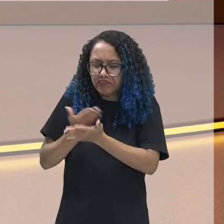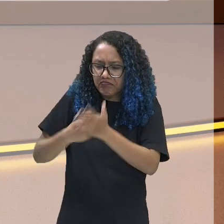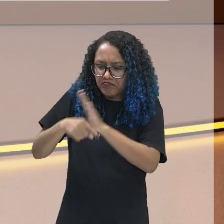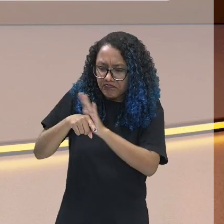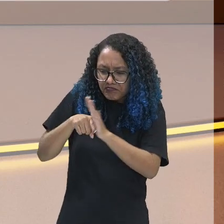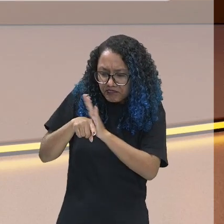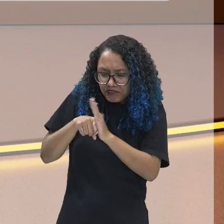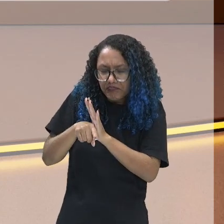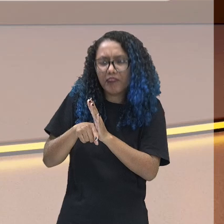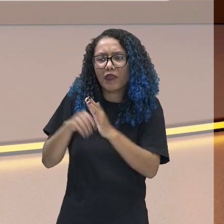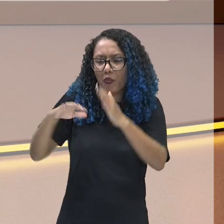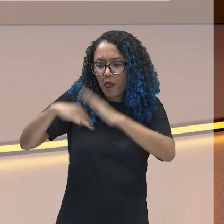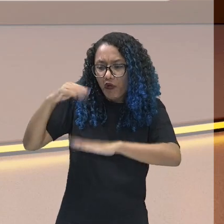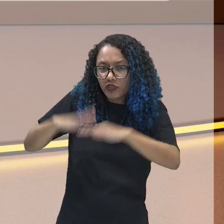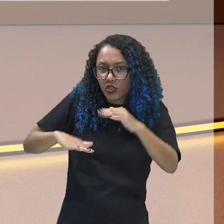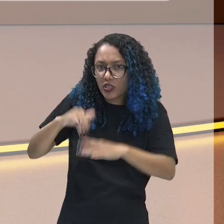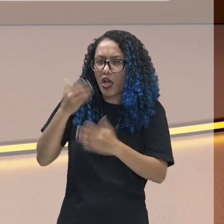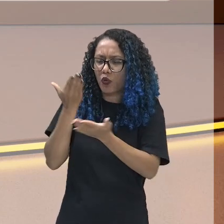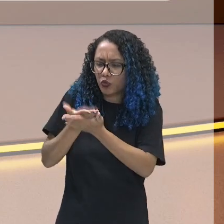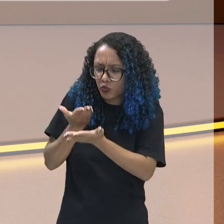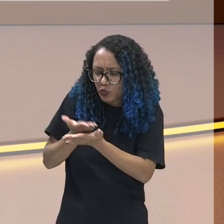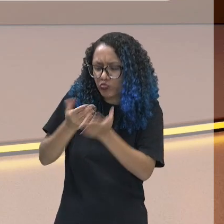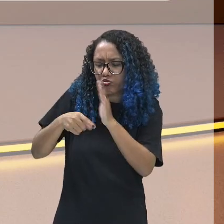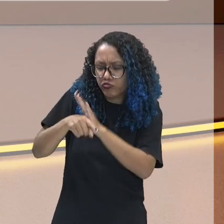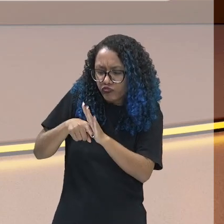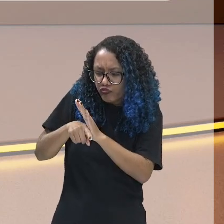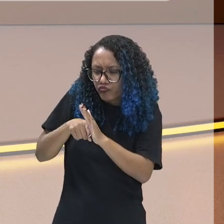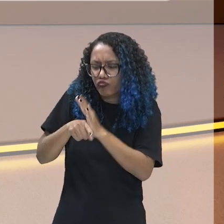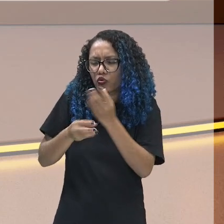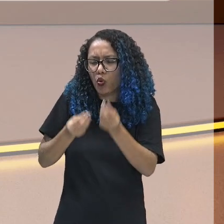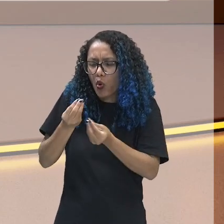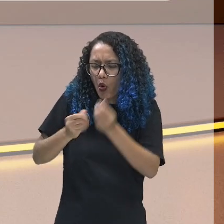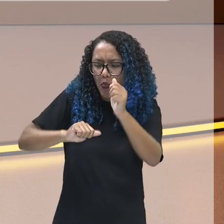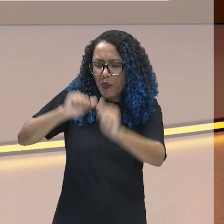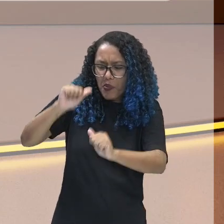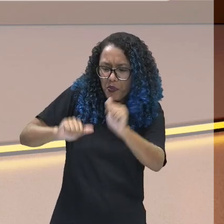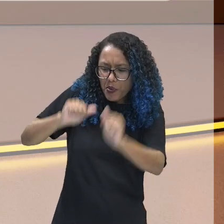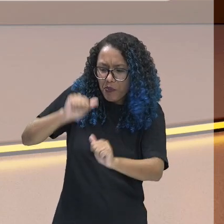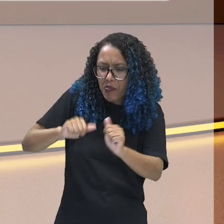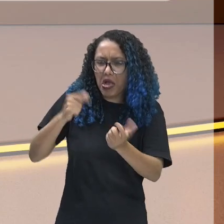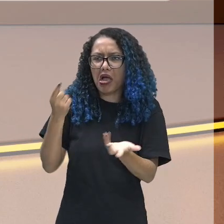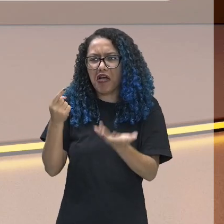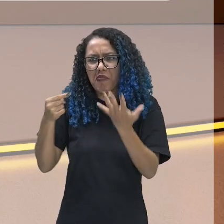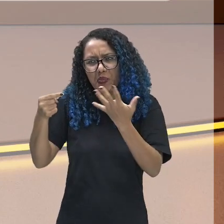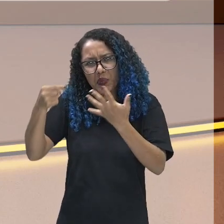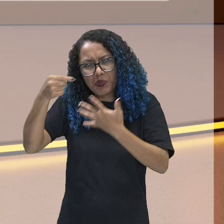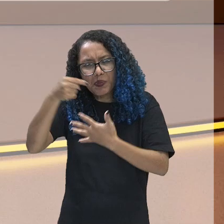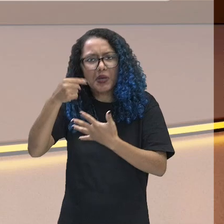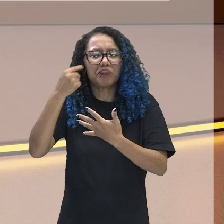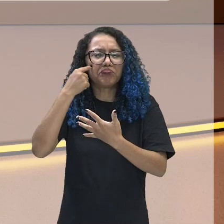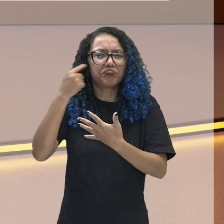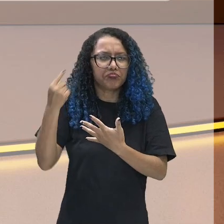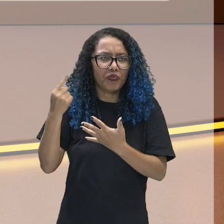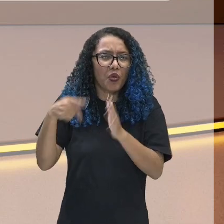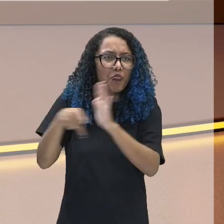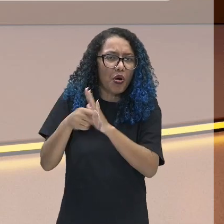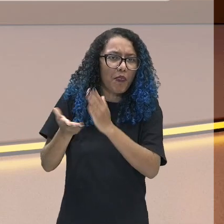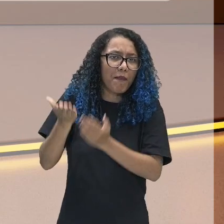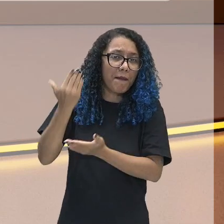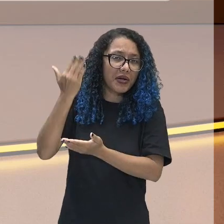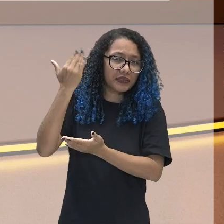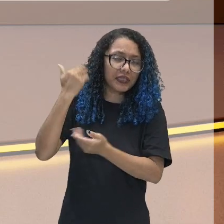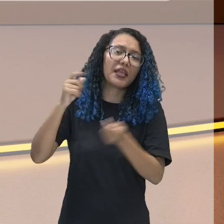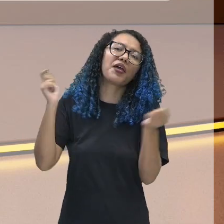que por meio da análise desses vestígios deixados no passado, foi possível então